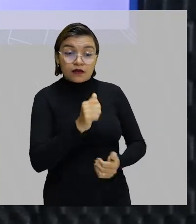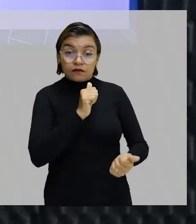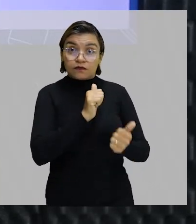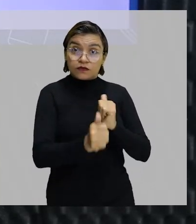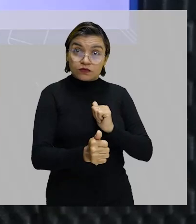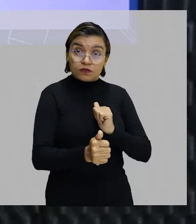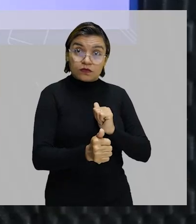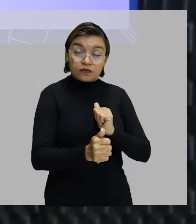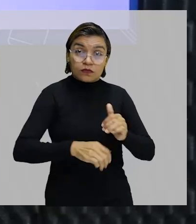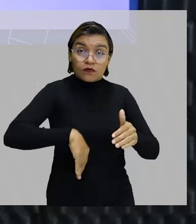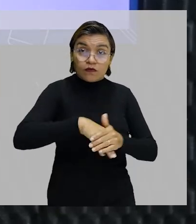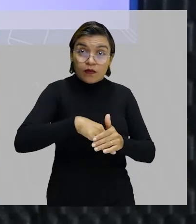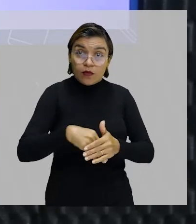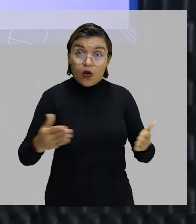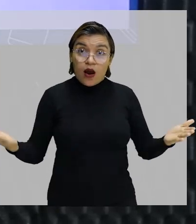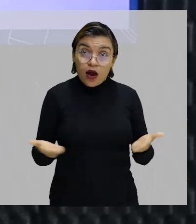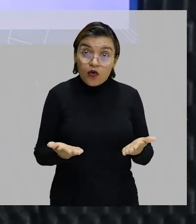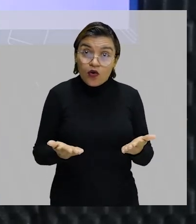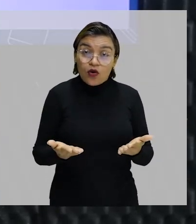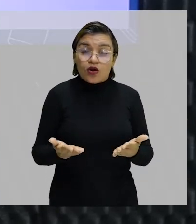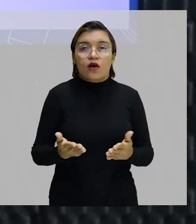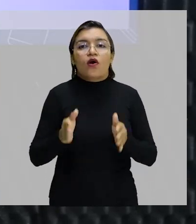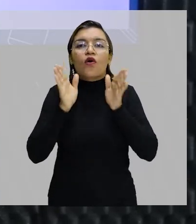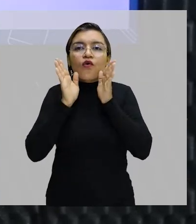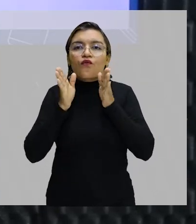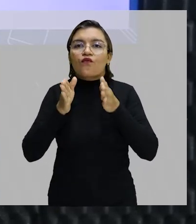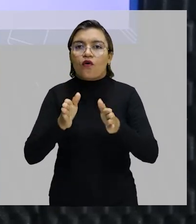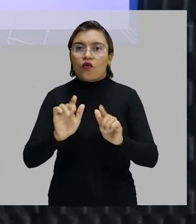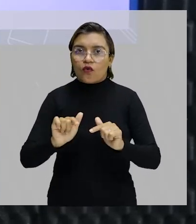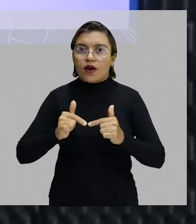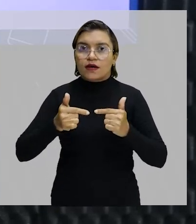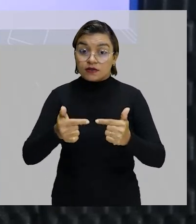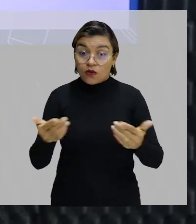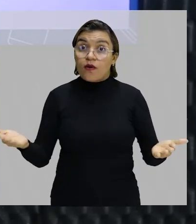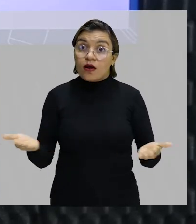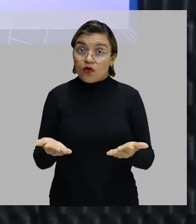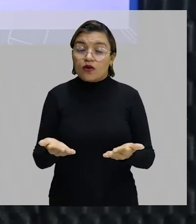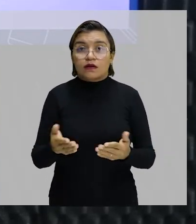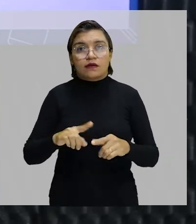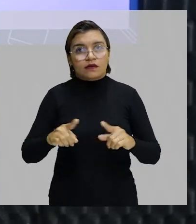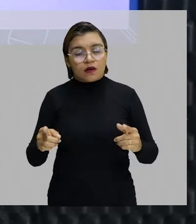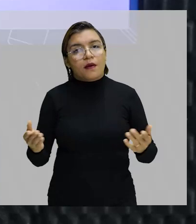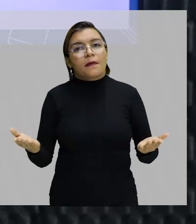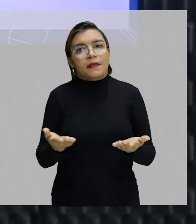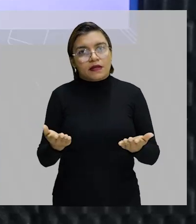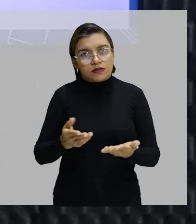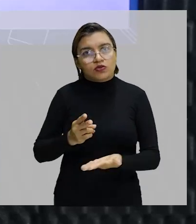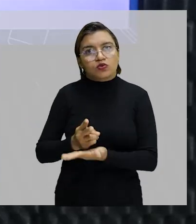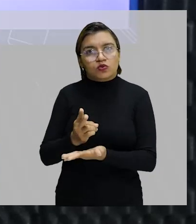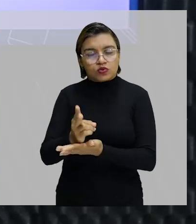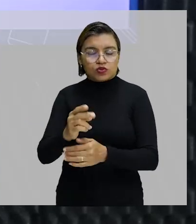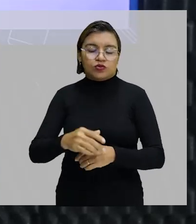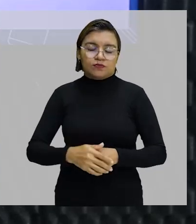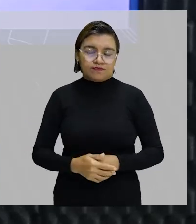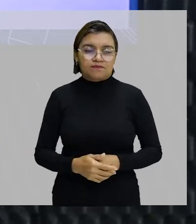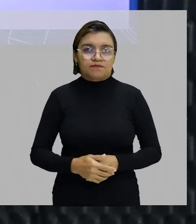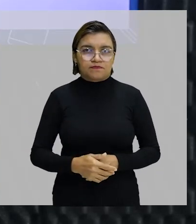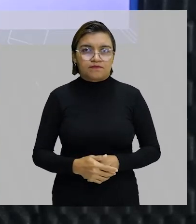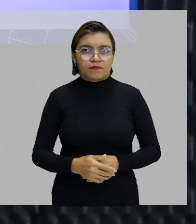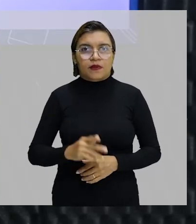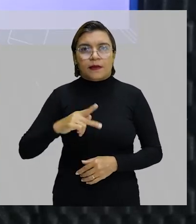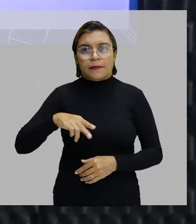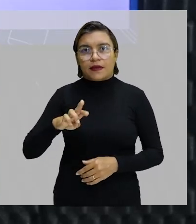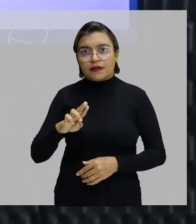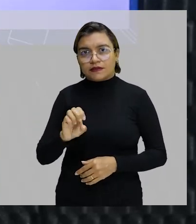futebol agora, o meu foco é o quê? A ação do momento atual. Por isso é presente contínuo. They are playing